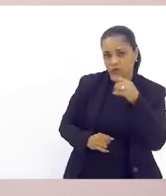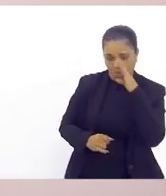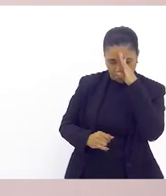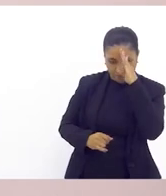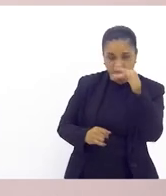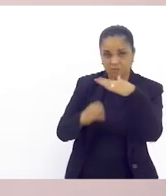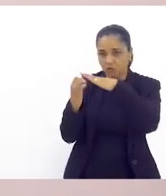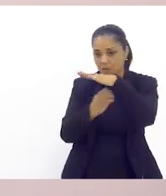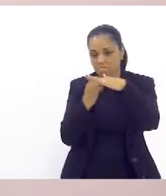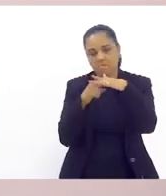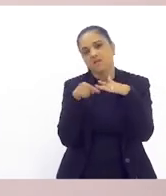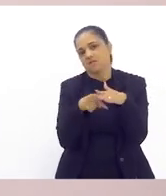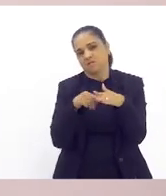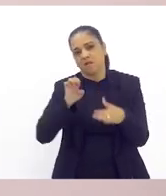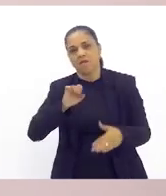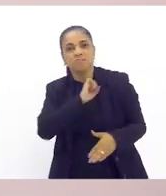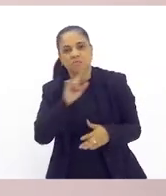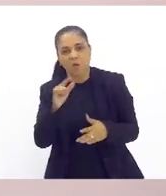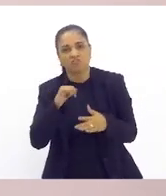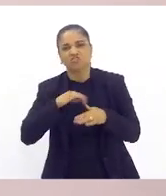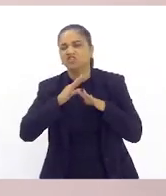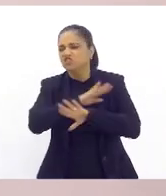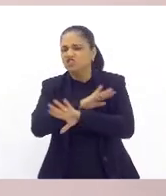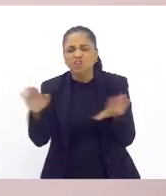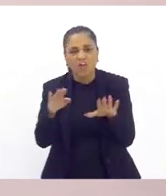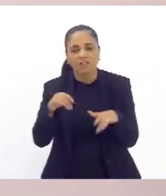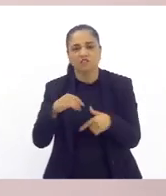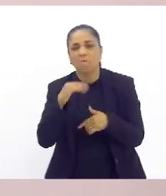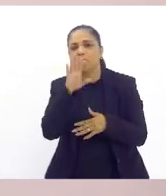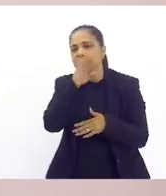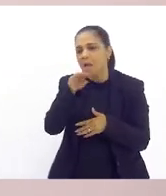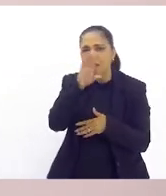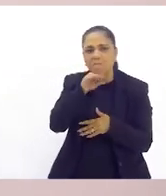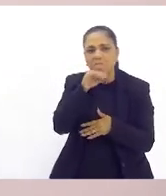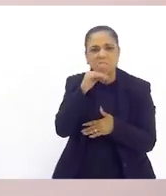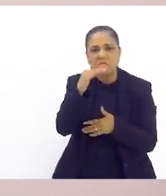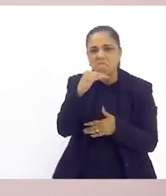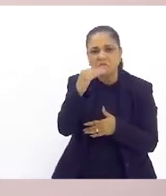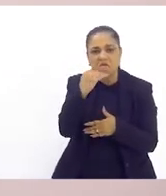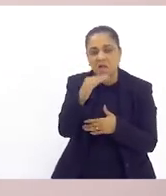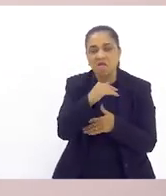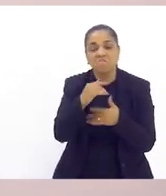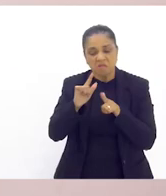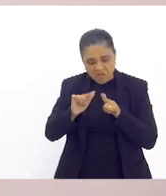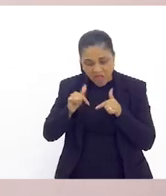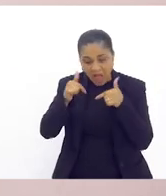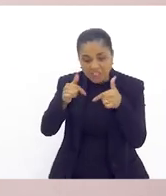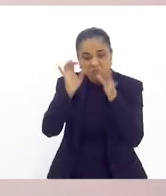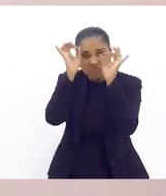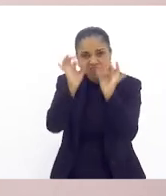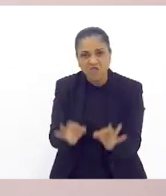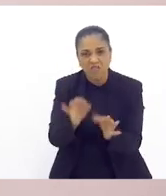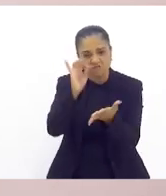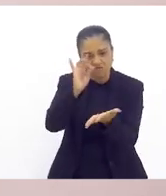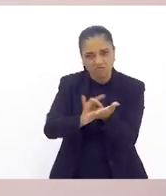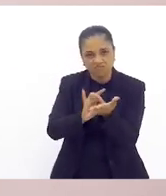chega de realmente blá blá blá e a gente precisa ter uma ação efetiva para que a gente consiga corrigir esse problemas não só na cidade de